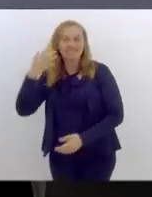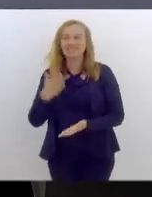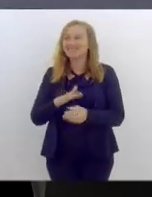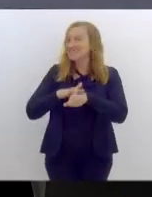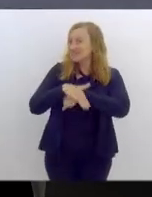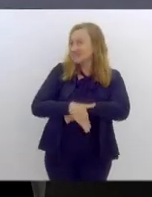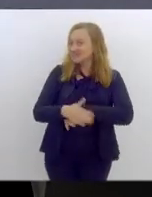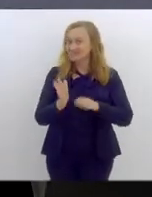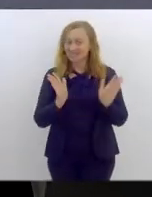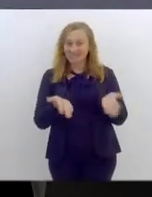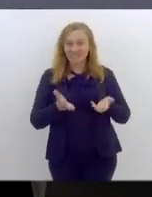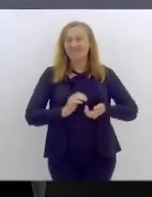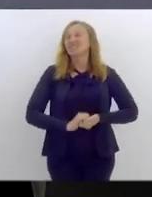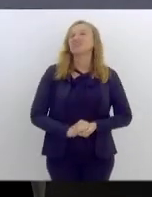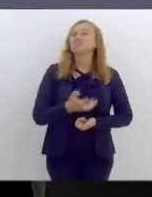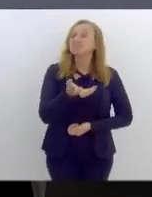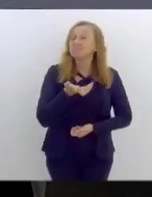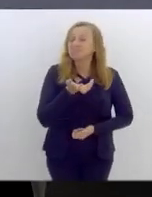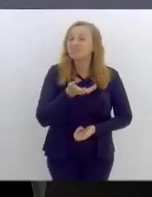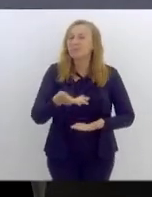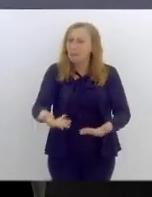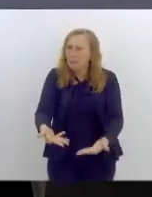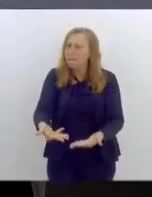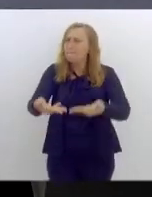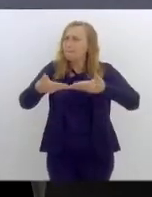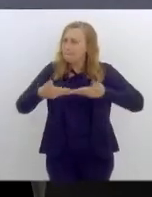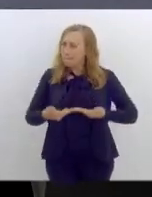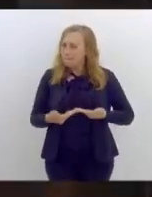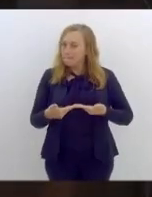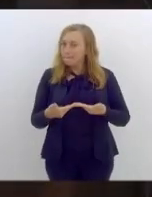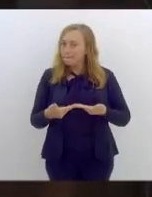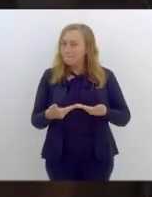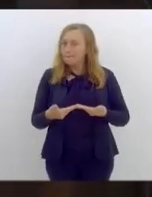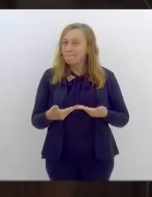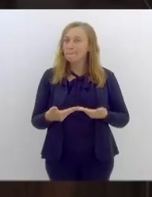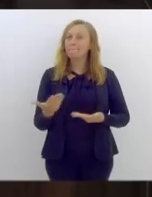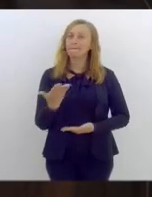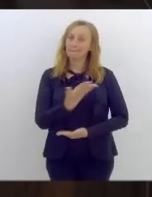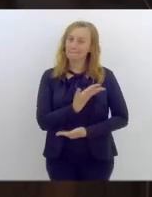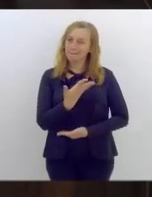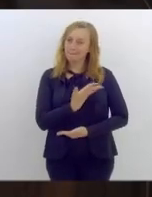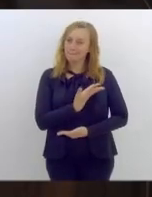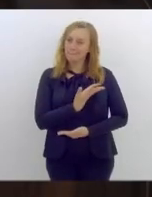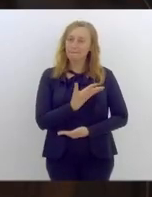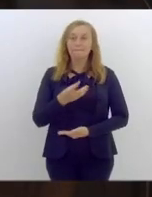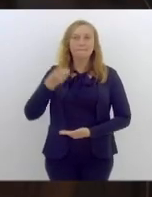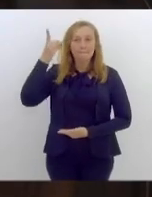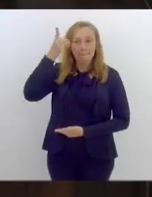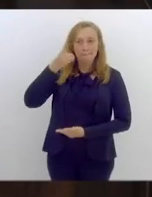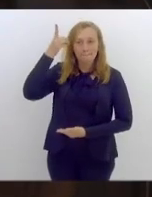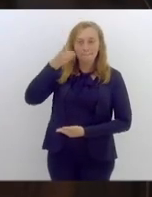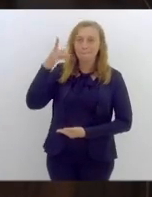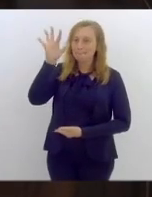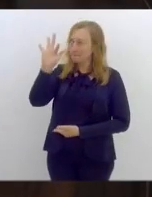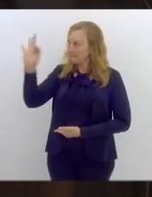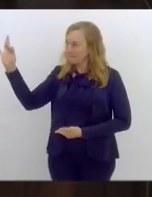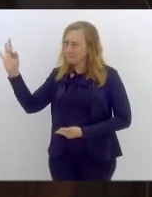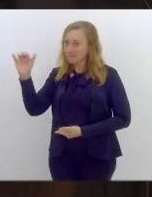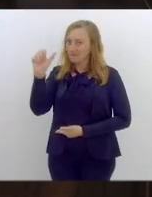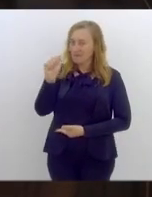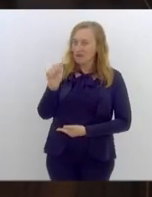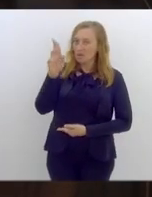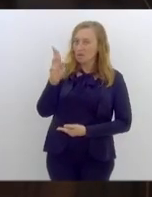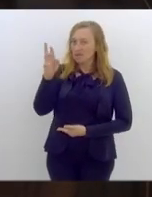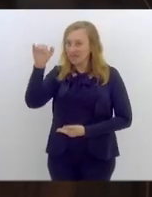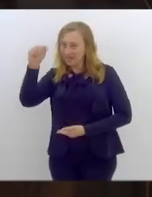noite. Nós queremos convidar a nossa querida companheira, deputada federal, Áurea